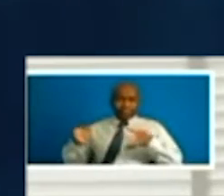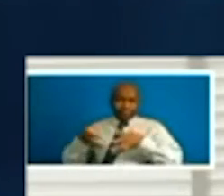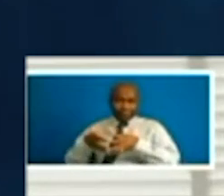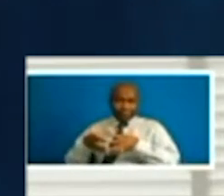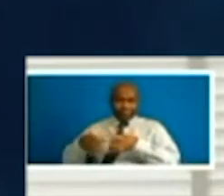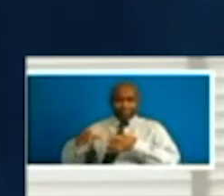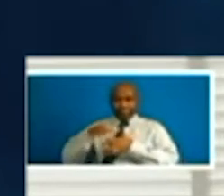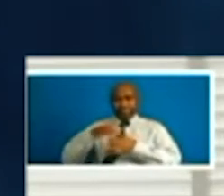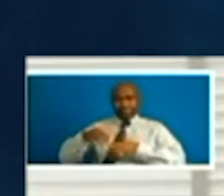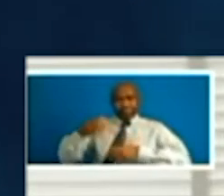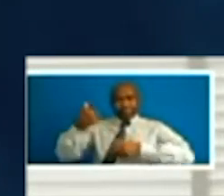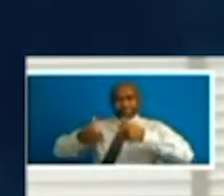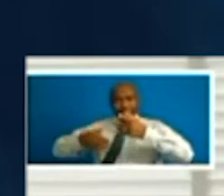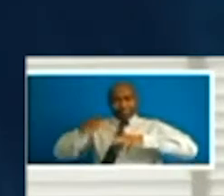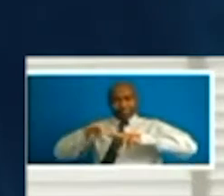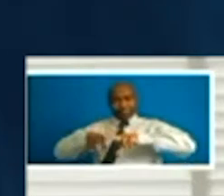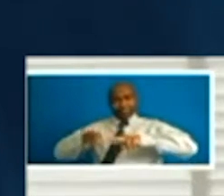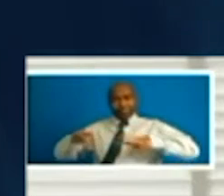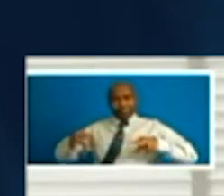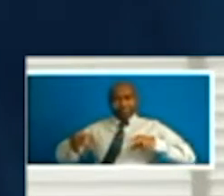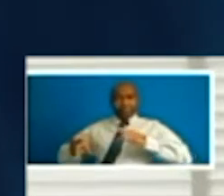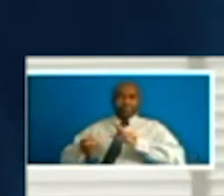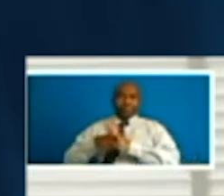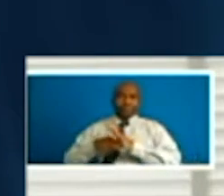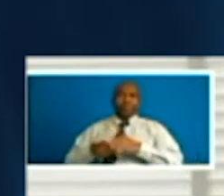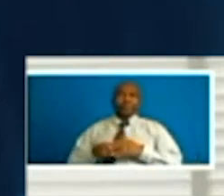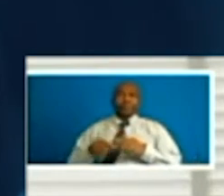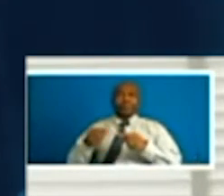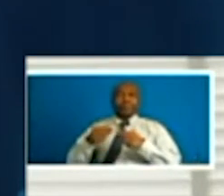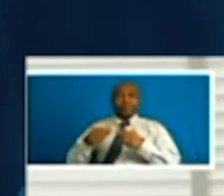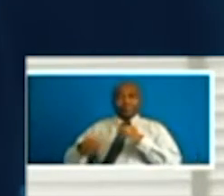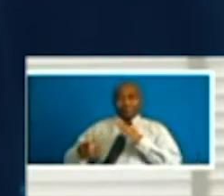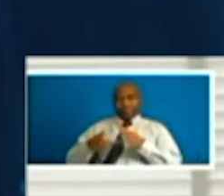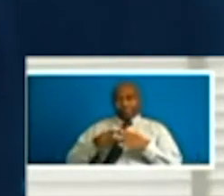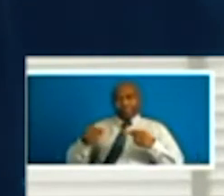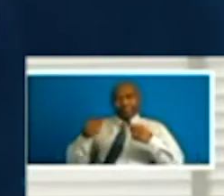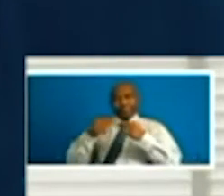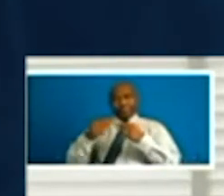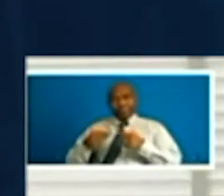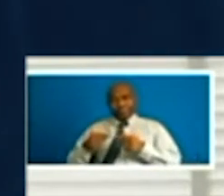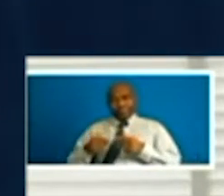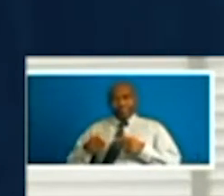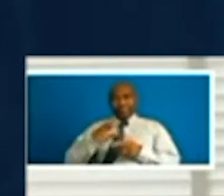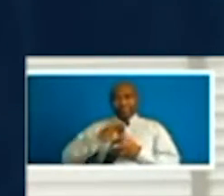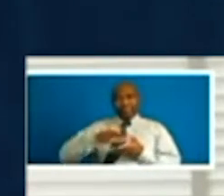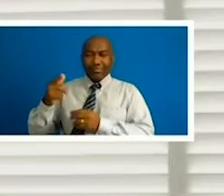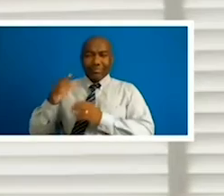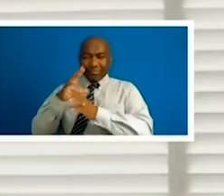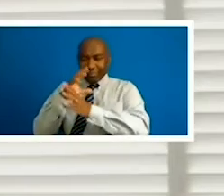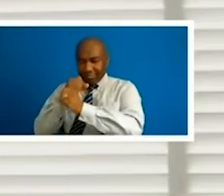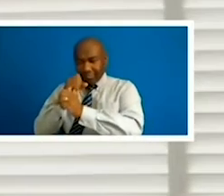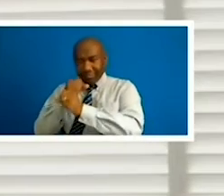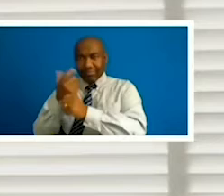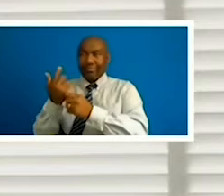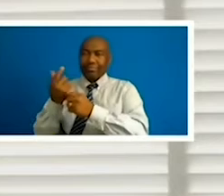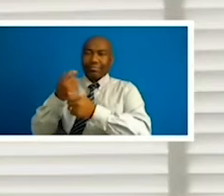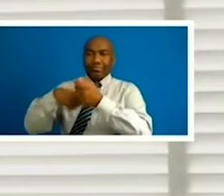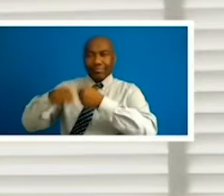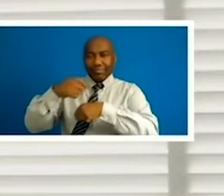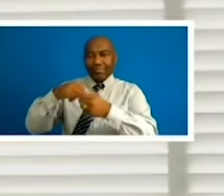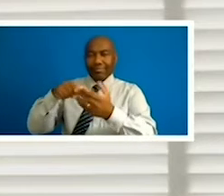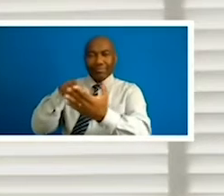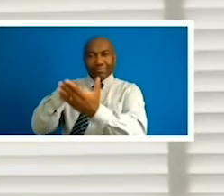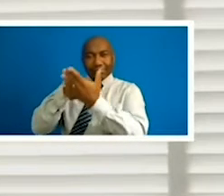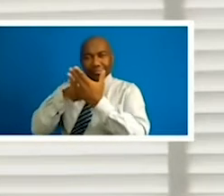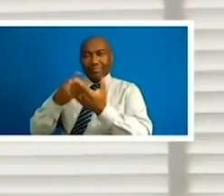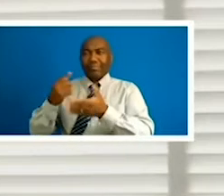potencialmente capazes de por si só conduzirem ao julgamento pela irregularidade das contas do exercício 2018 Além disso foram